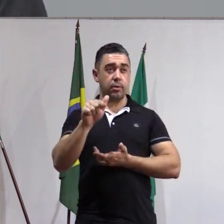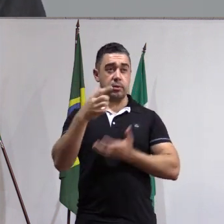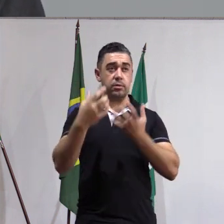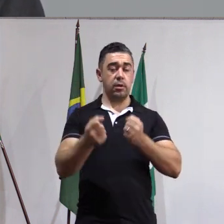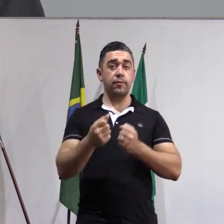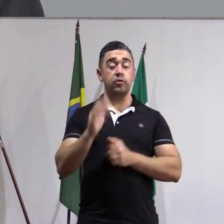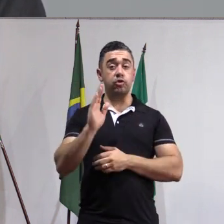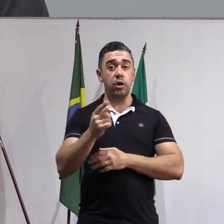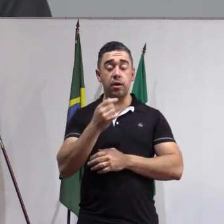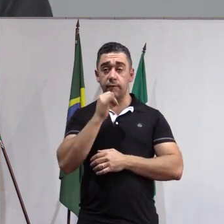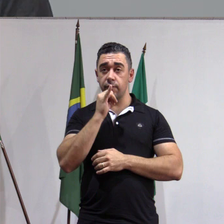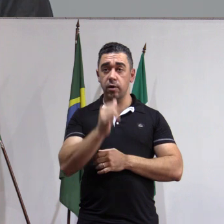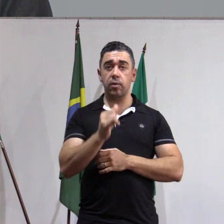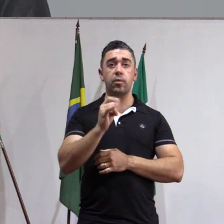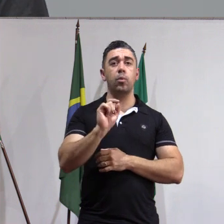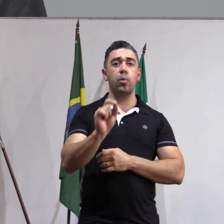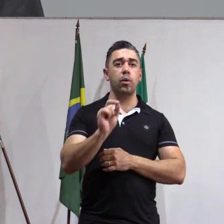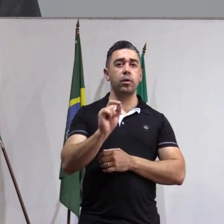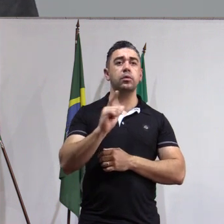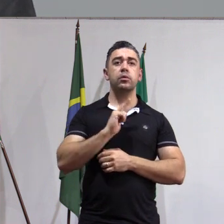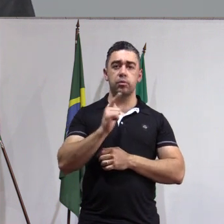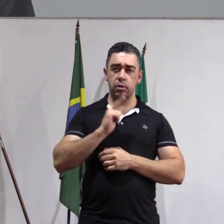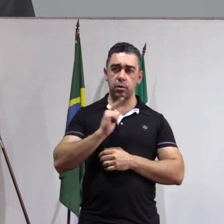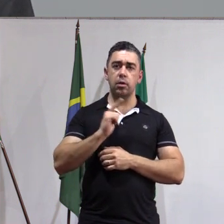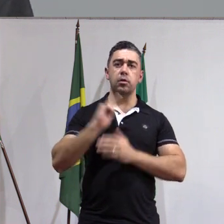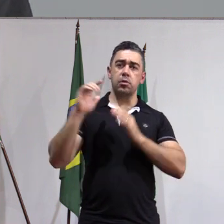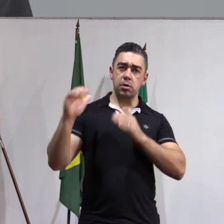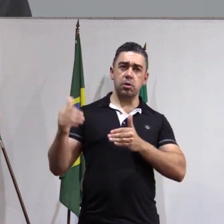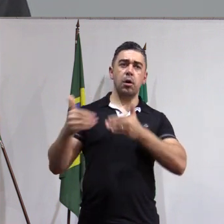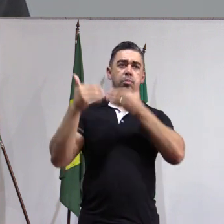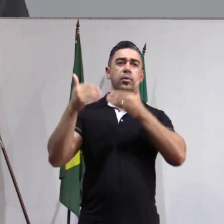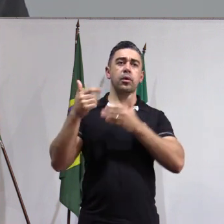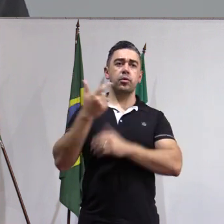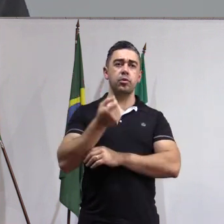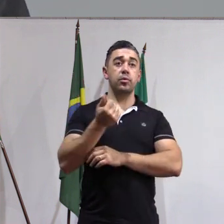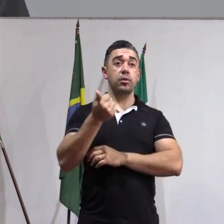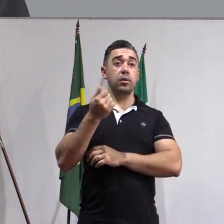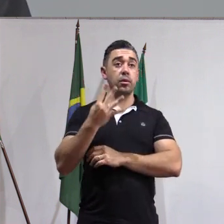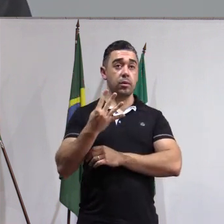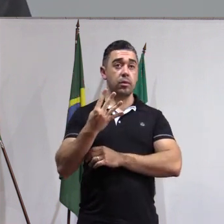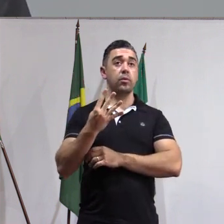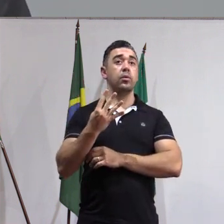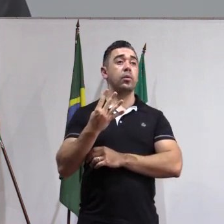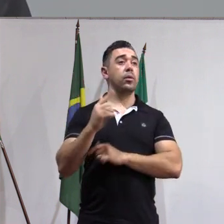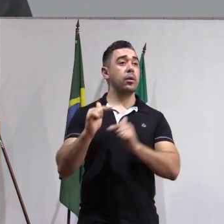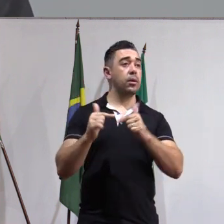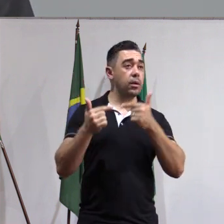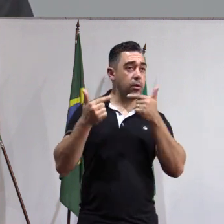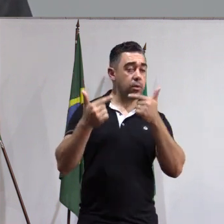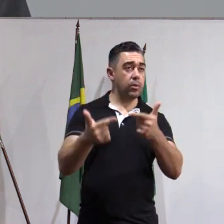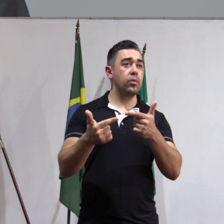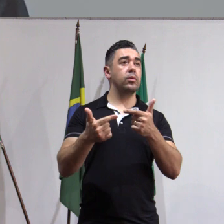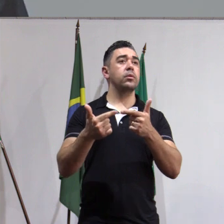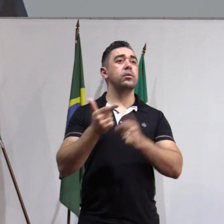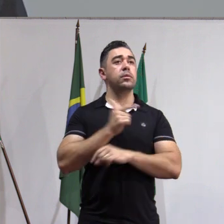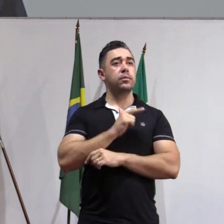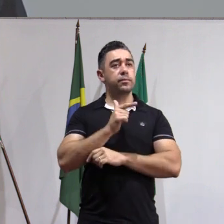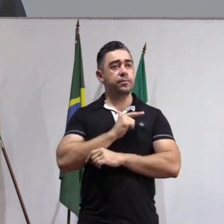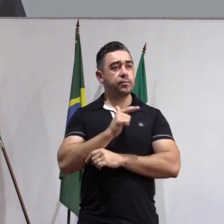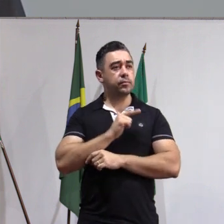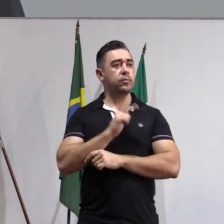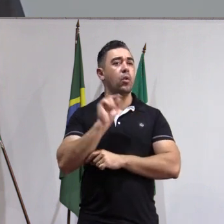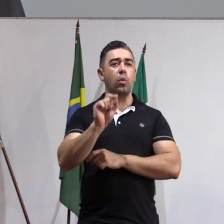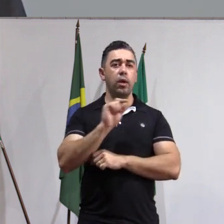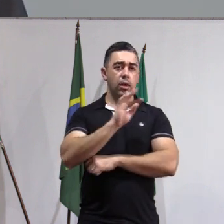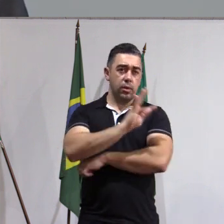como já foi citado aqui, um embate campal em 2014 na luta protagonizada